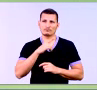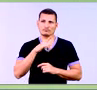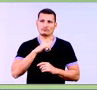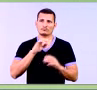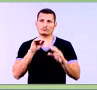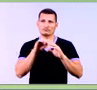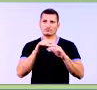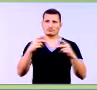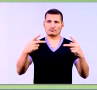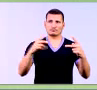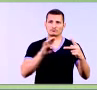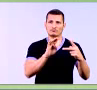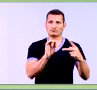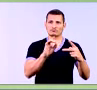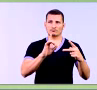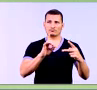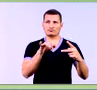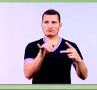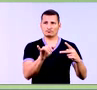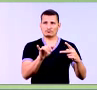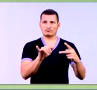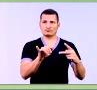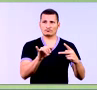body. Nós fizemos um